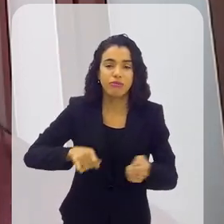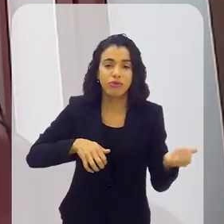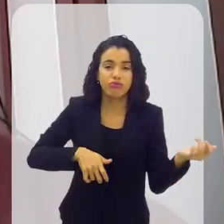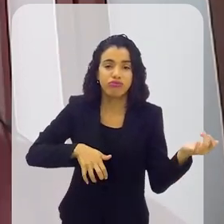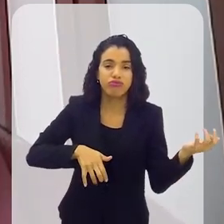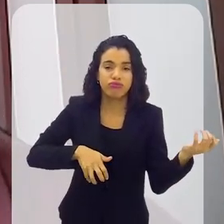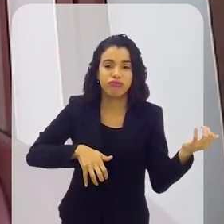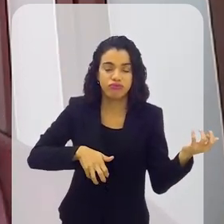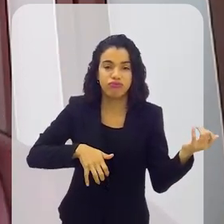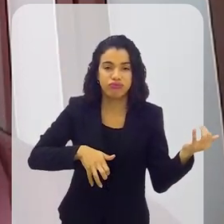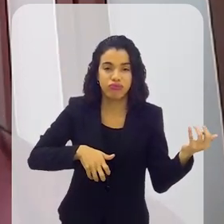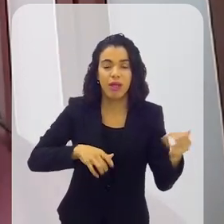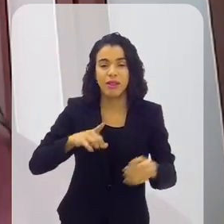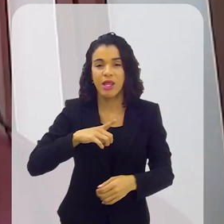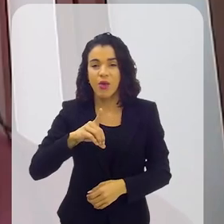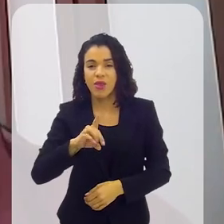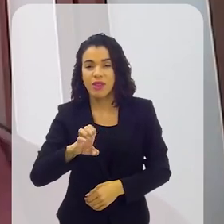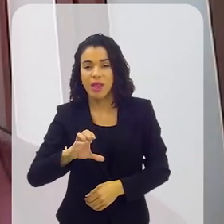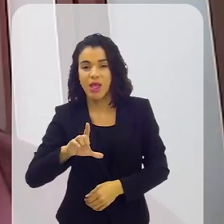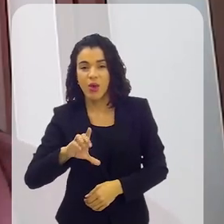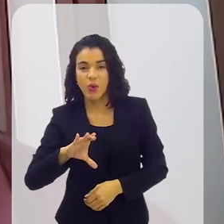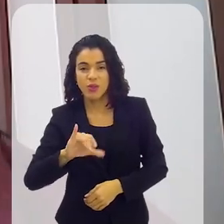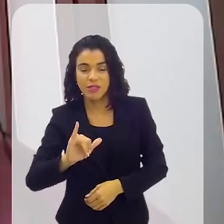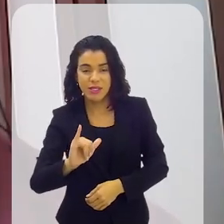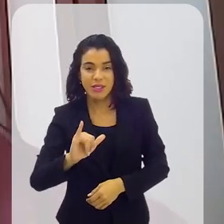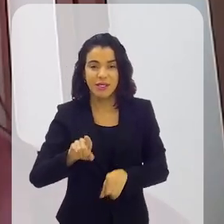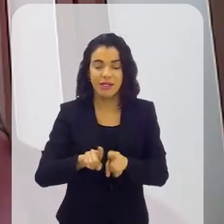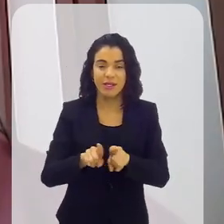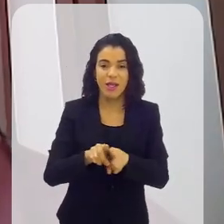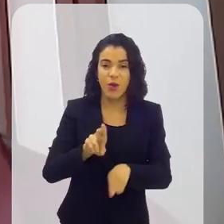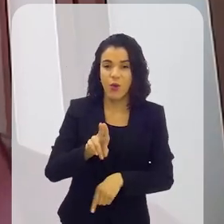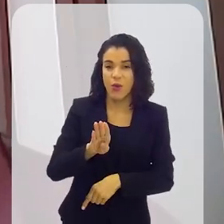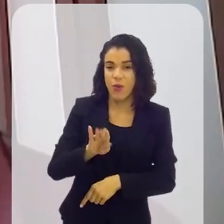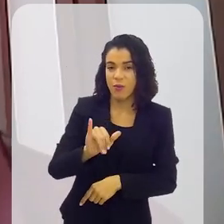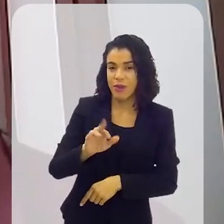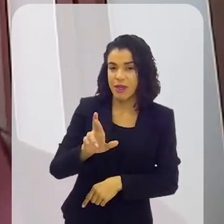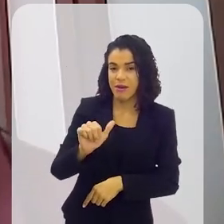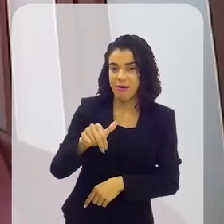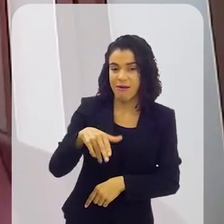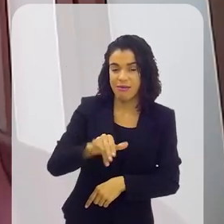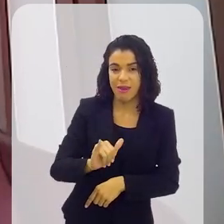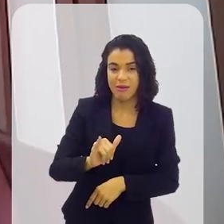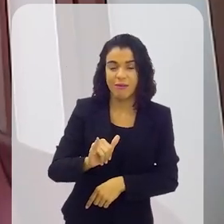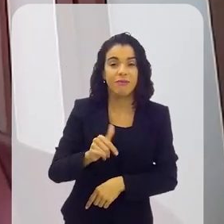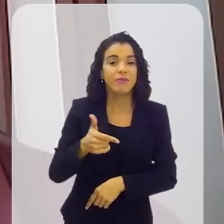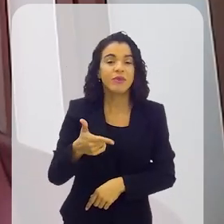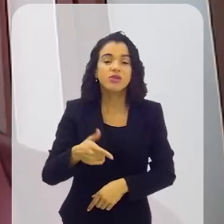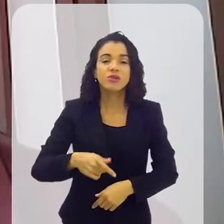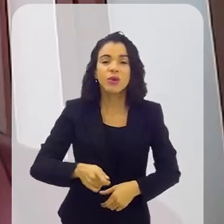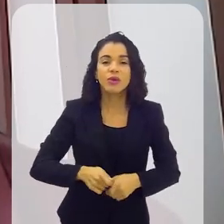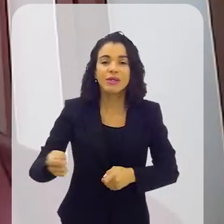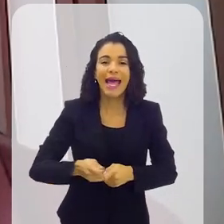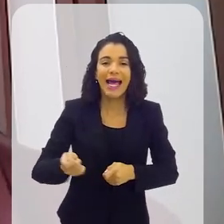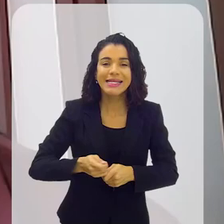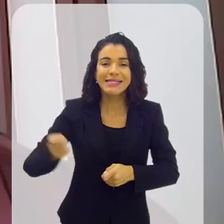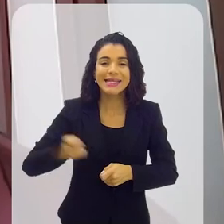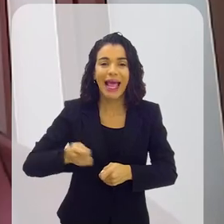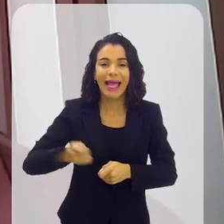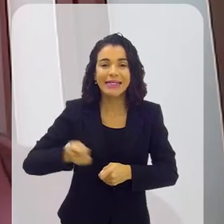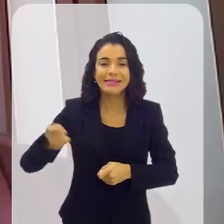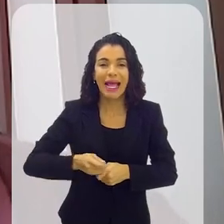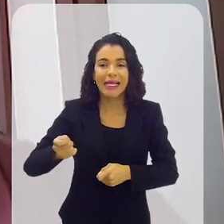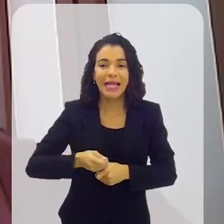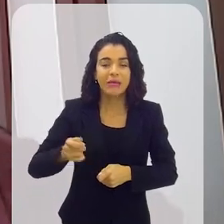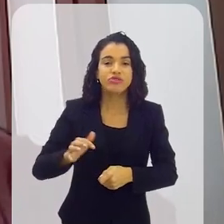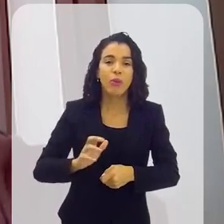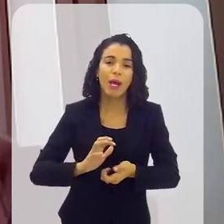Zezito, tinha um violonista, aí o Delci, o Bira, o Birani ainda sem o repique, só tocando uma caixinha,